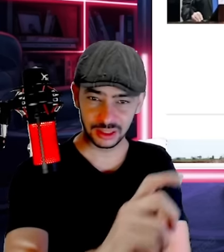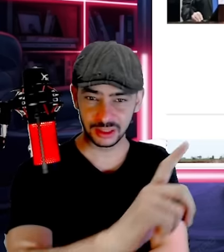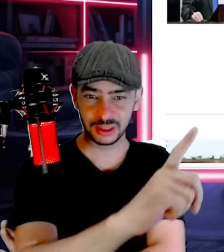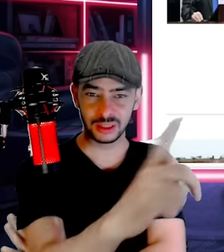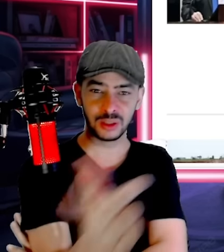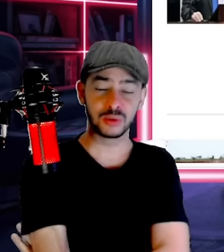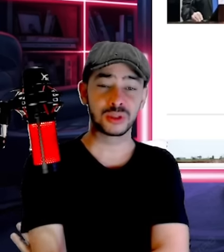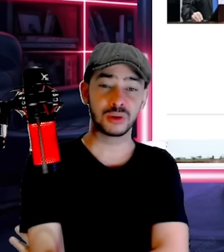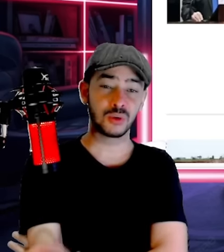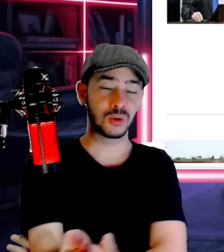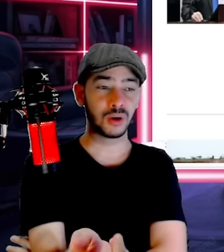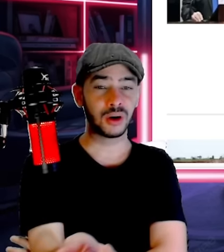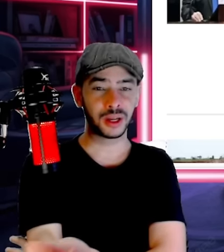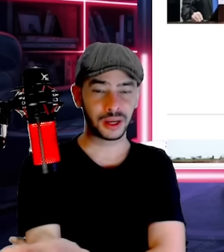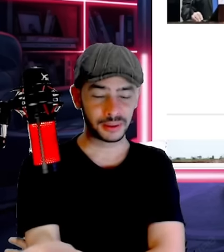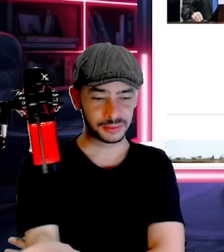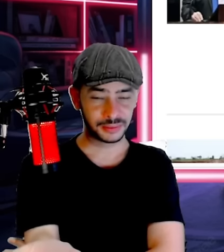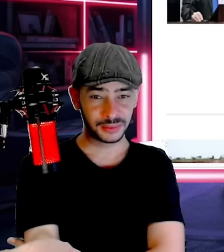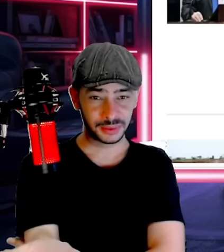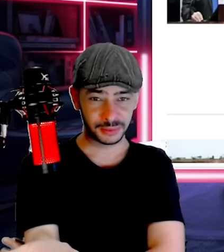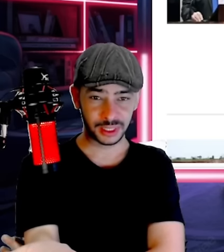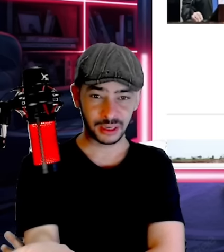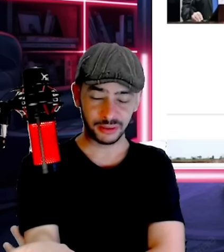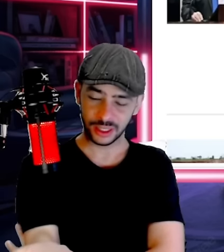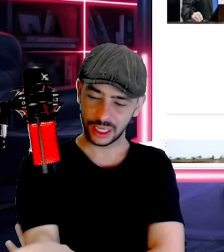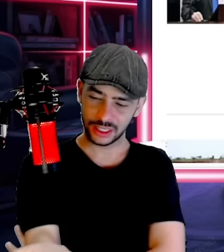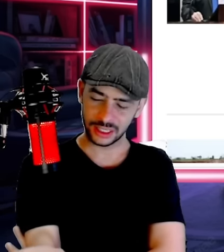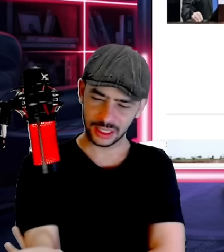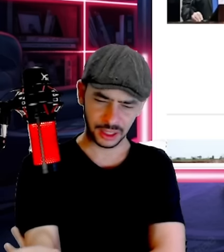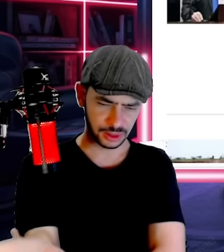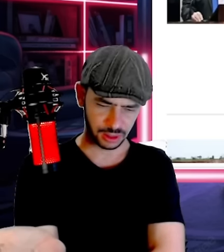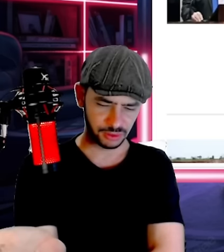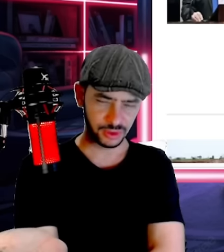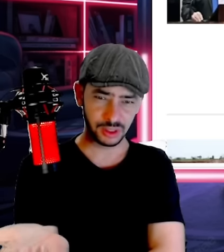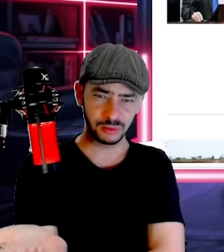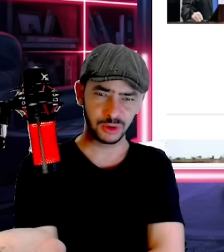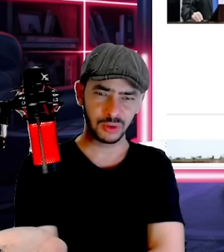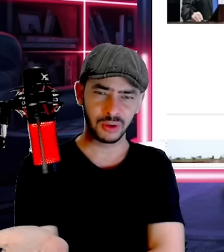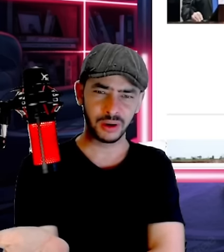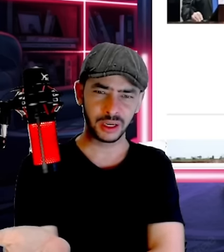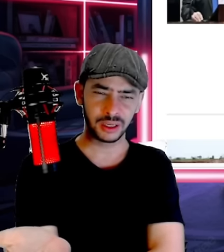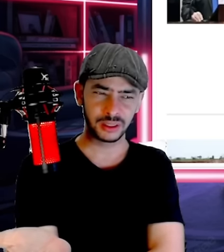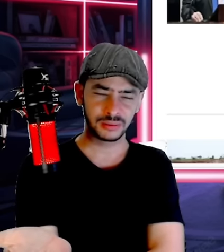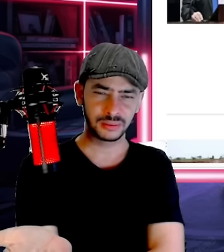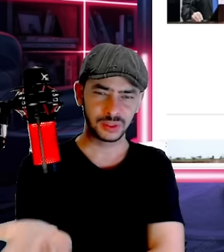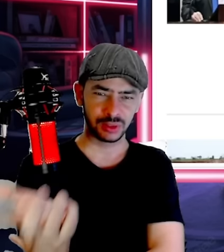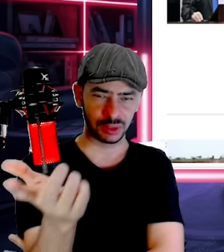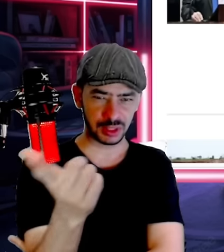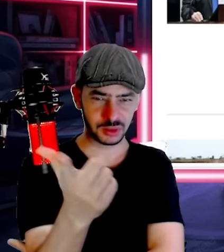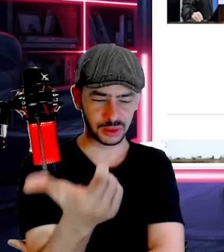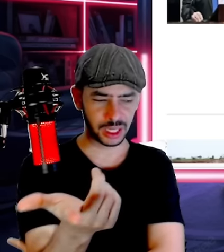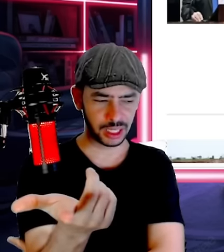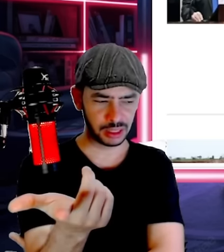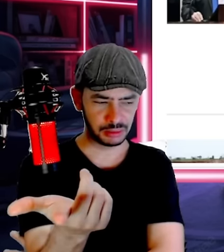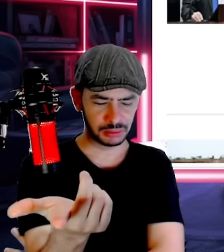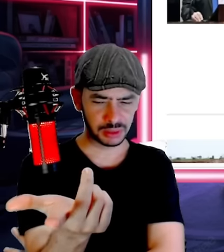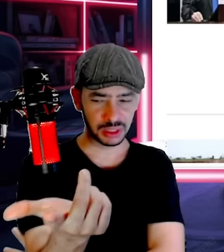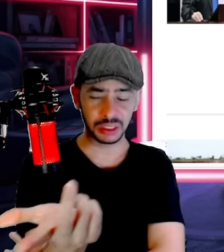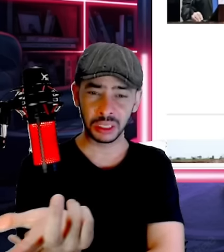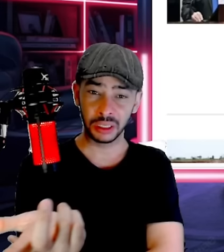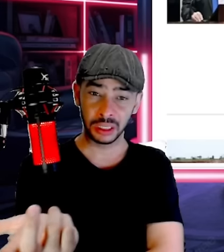faça o seu corre na verdade eles acham não fiz o meu corre né f o